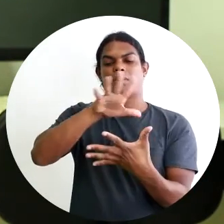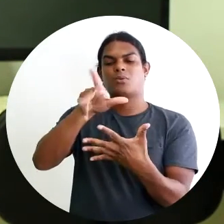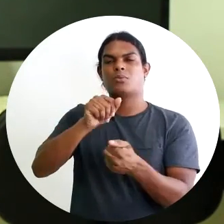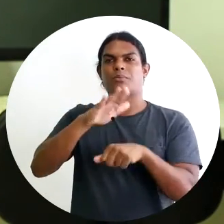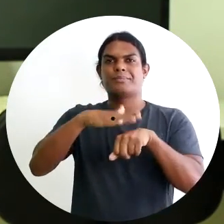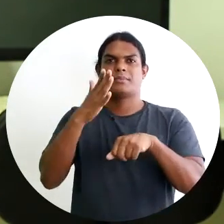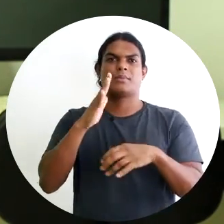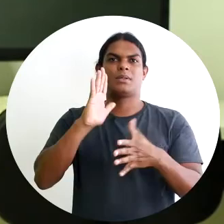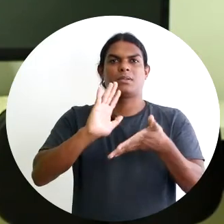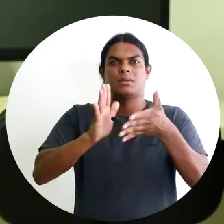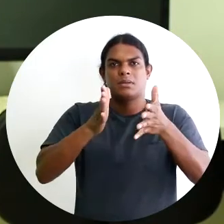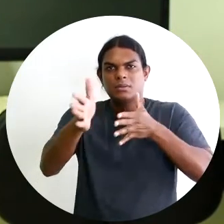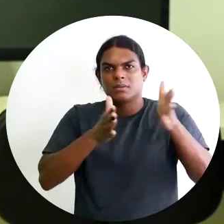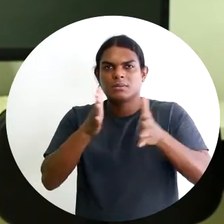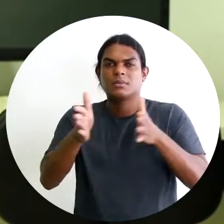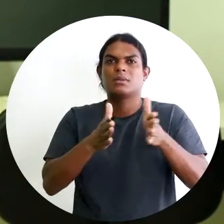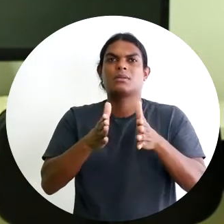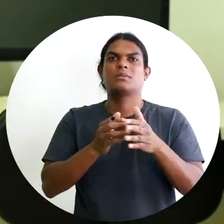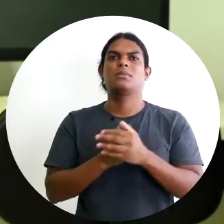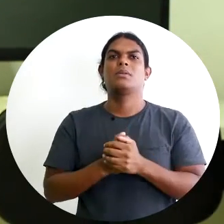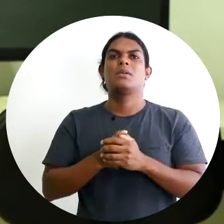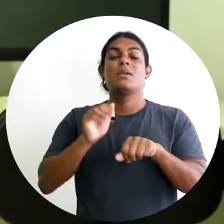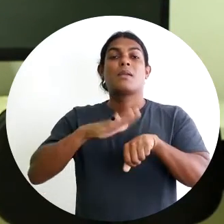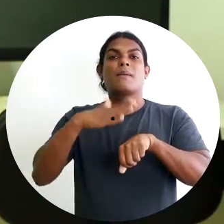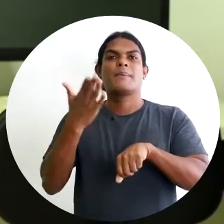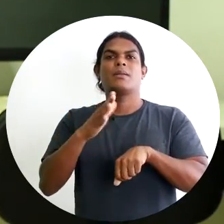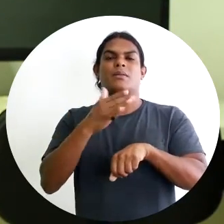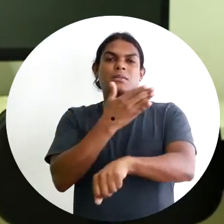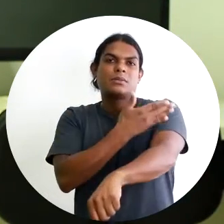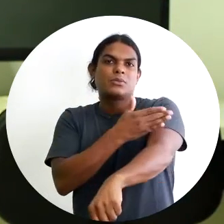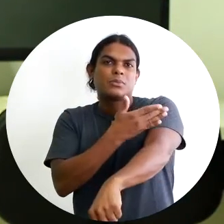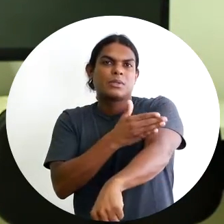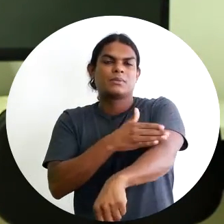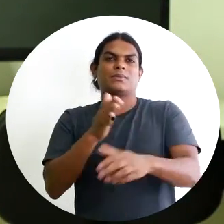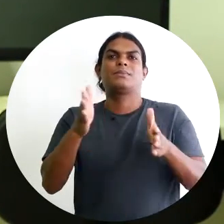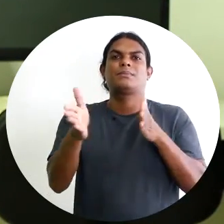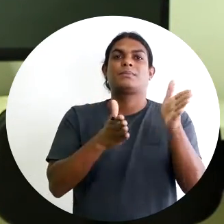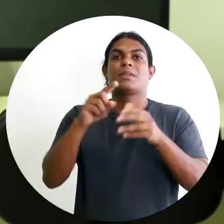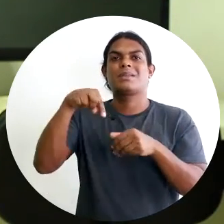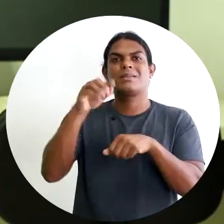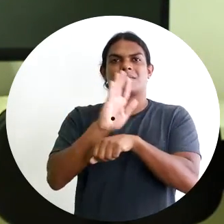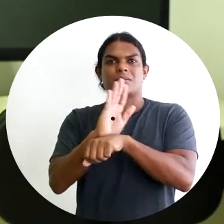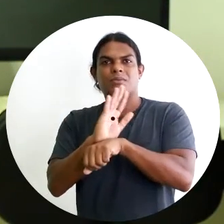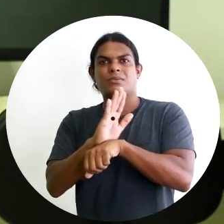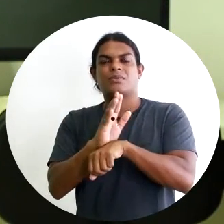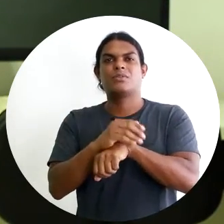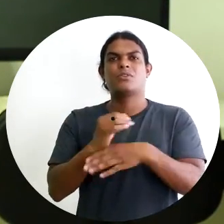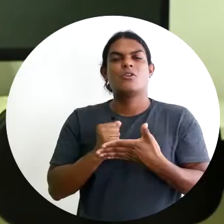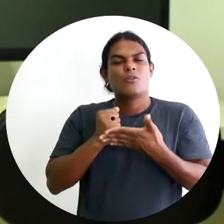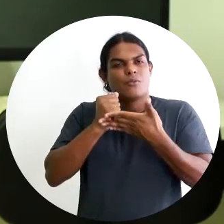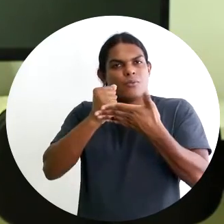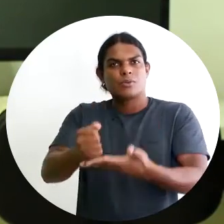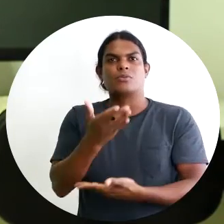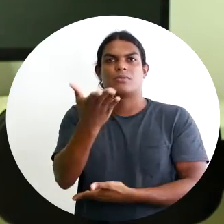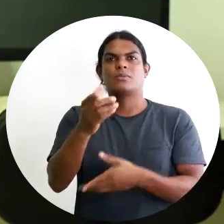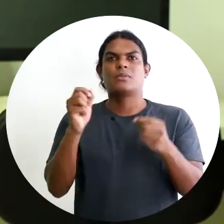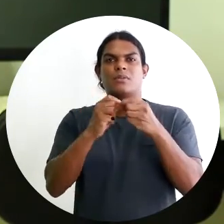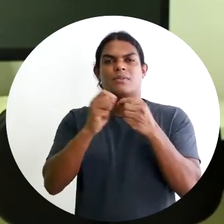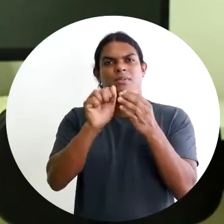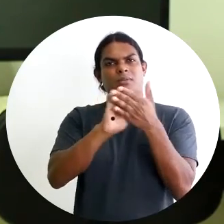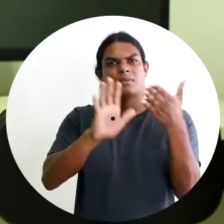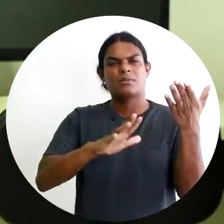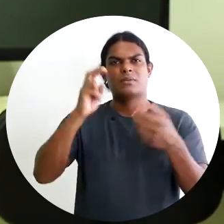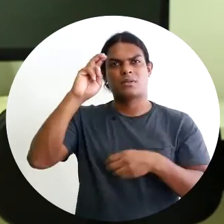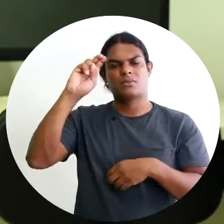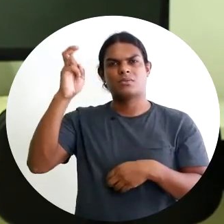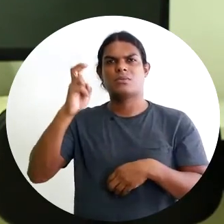acessibilidade. Esse vídeo ele foi um estímulo para que vocês façam uma atividade cultural, seja ela de bicicleta,